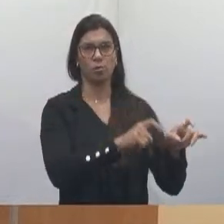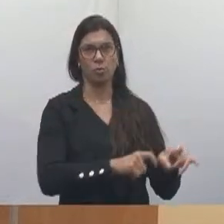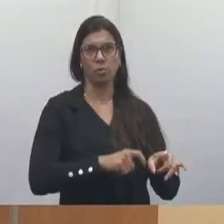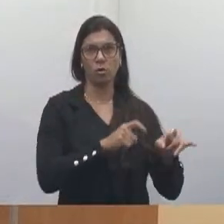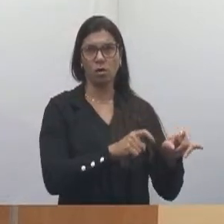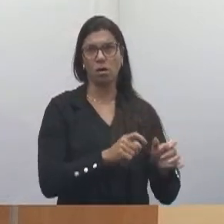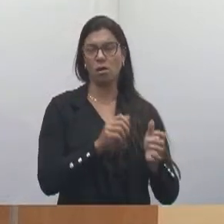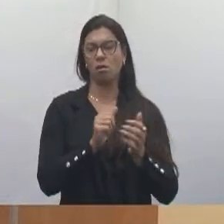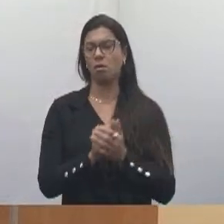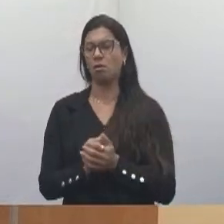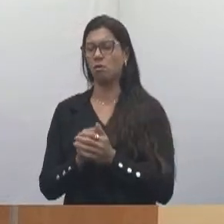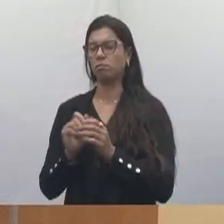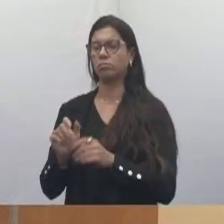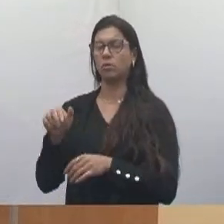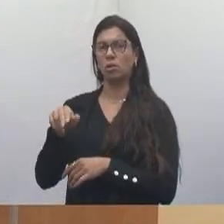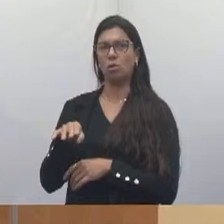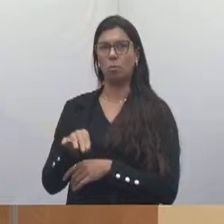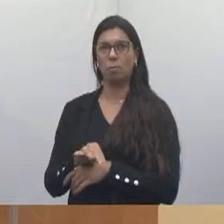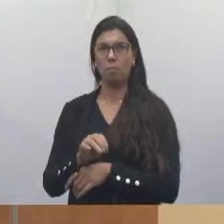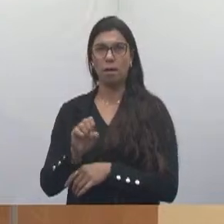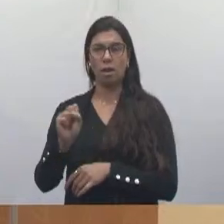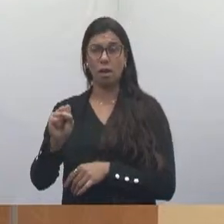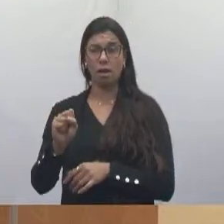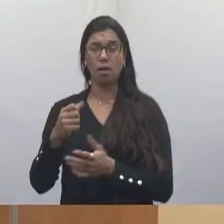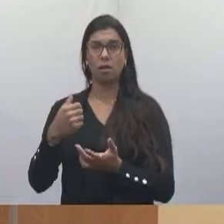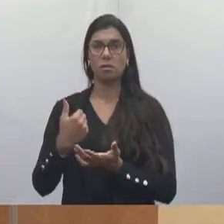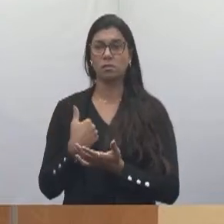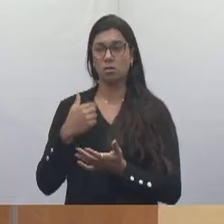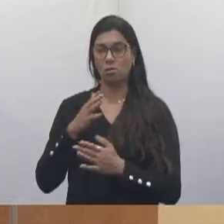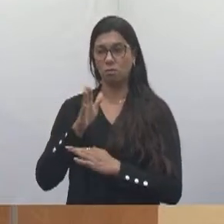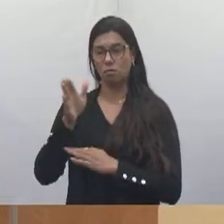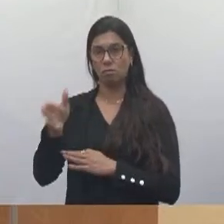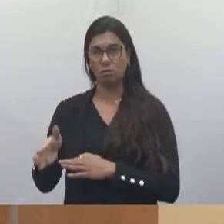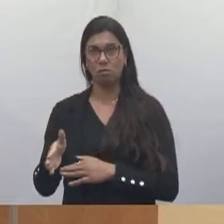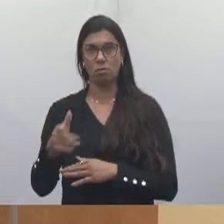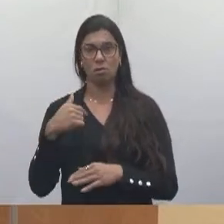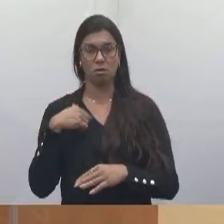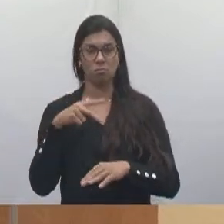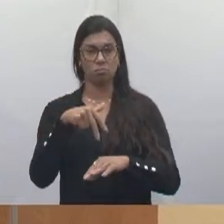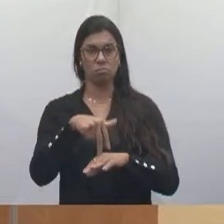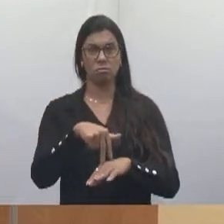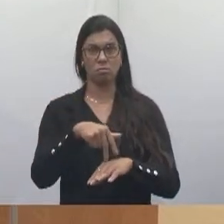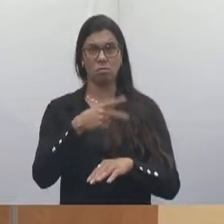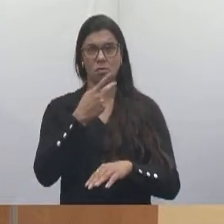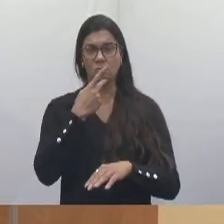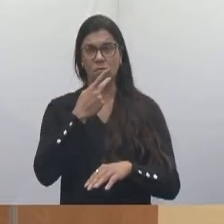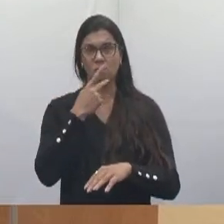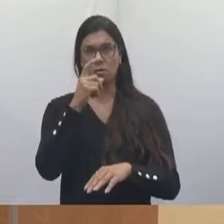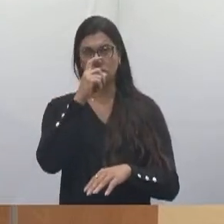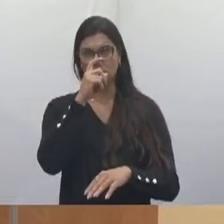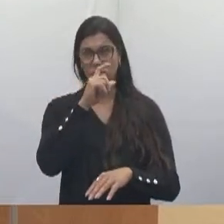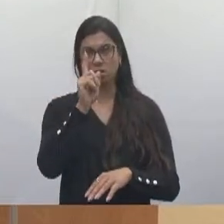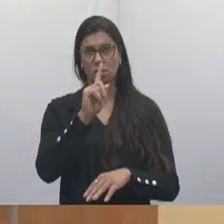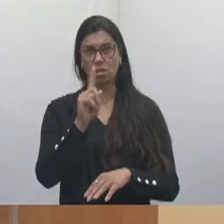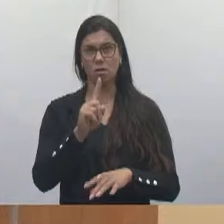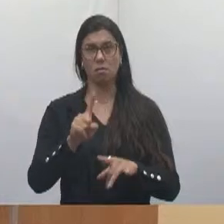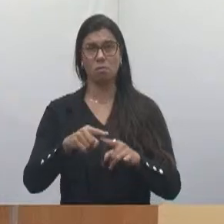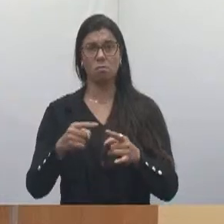vou para os postos médicos. Eu não invento as coisas aqui na tribuna. Por que eu não invento? Porque vocês pagam meu